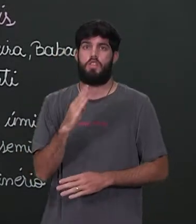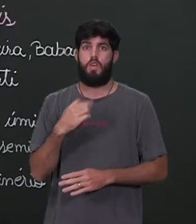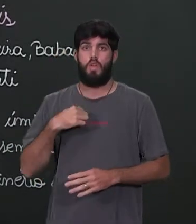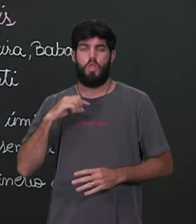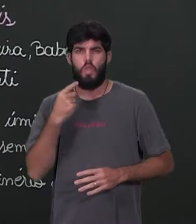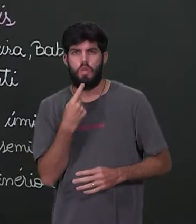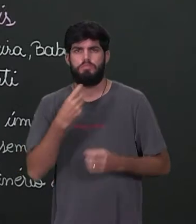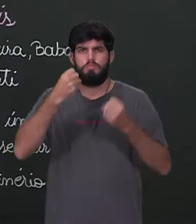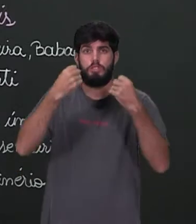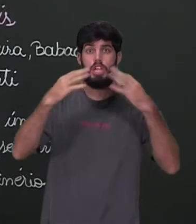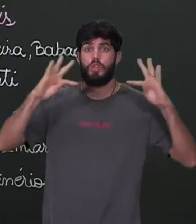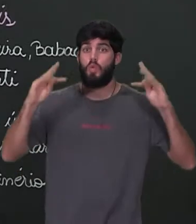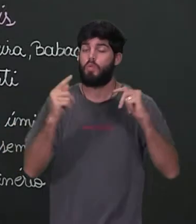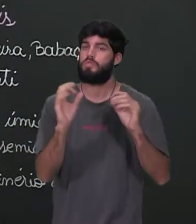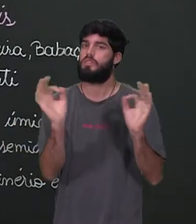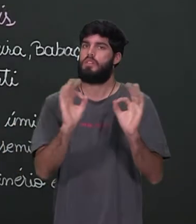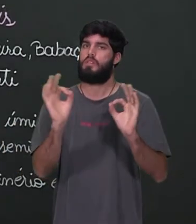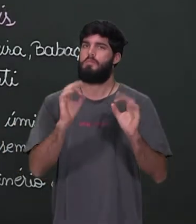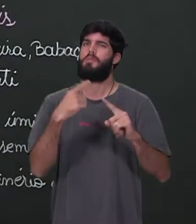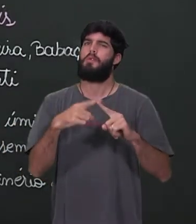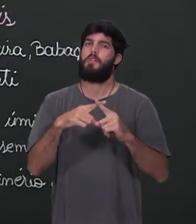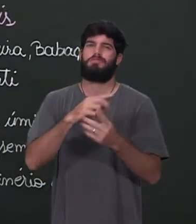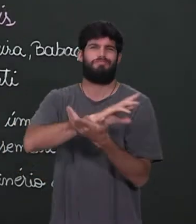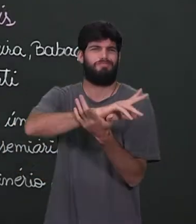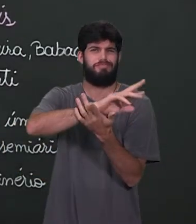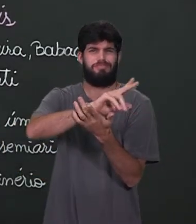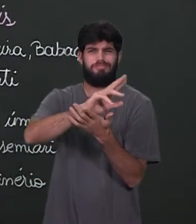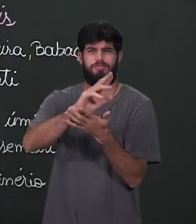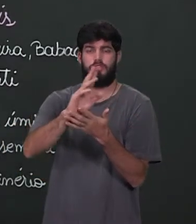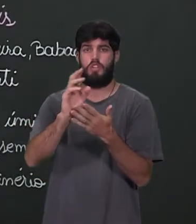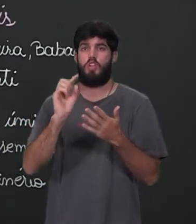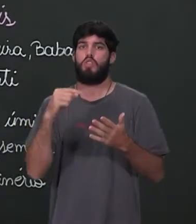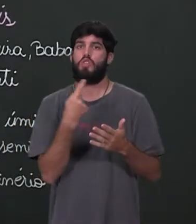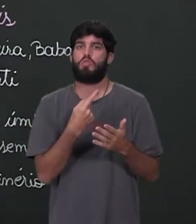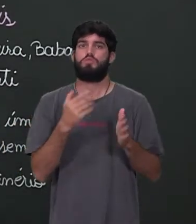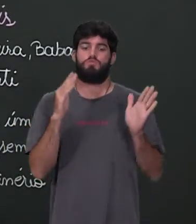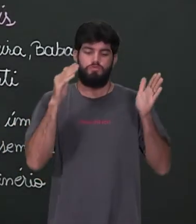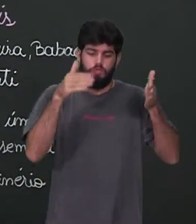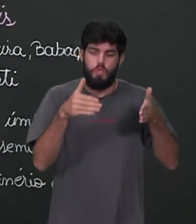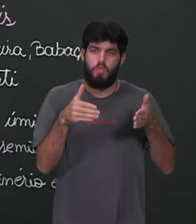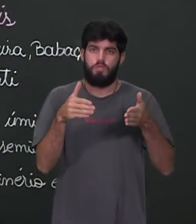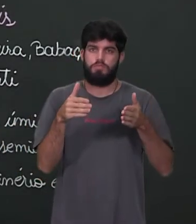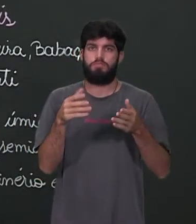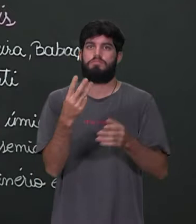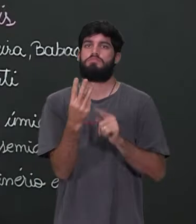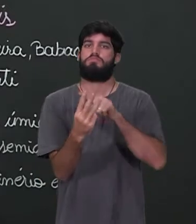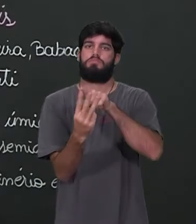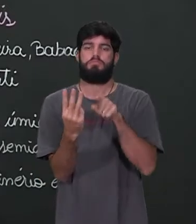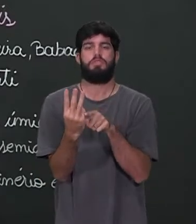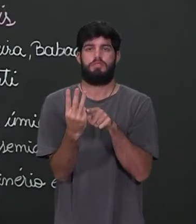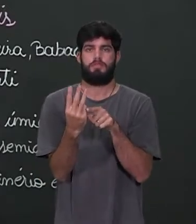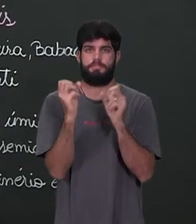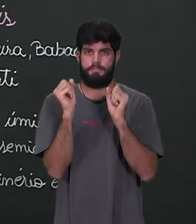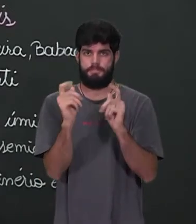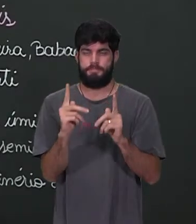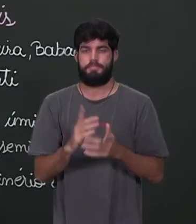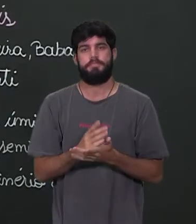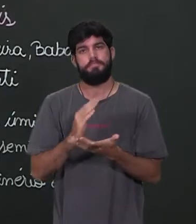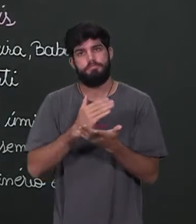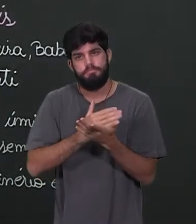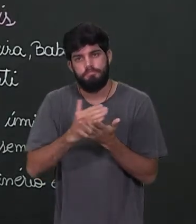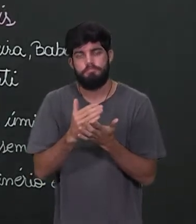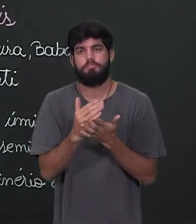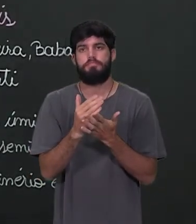nossa ênfase hoje será Mata Atlântica, Floresta Amazônica e Mata dos Cocais. Vamos começar aqui